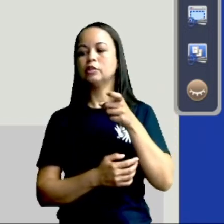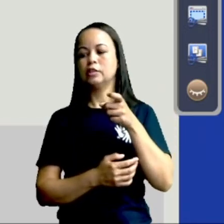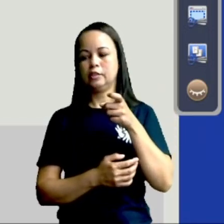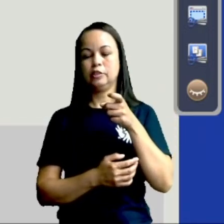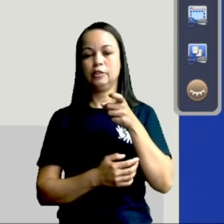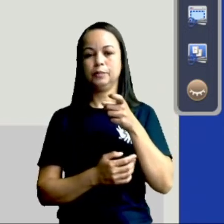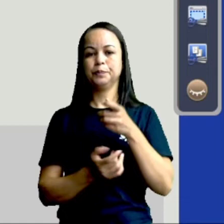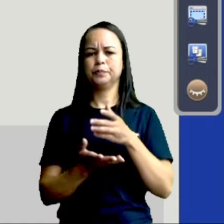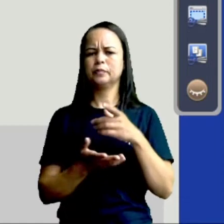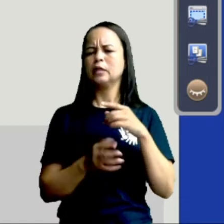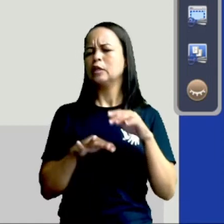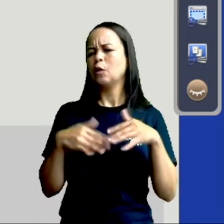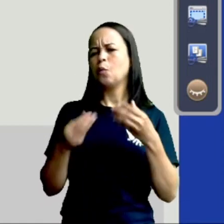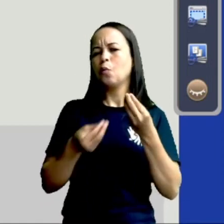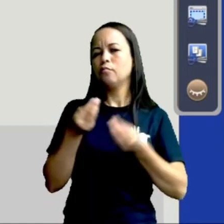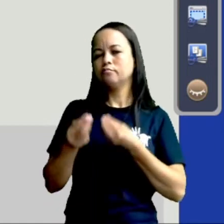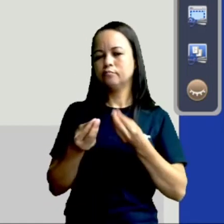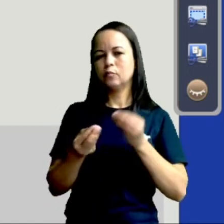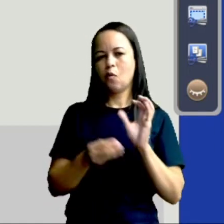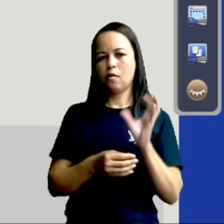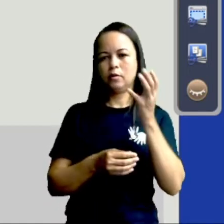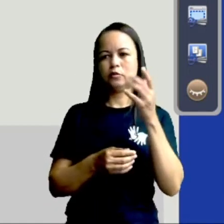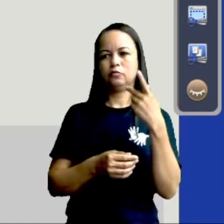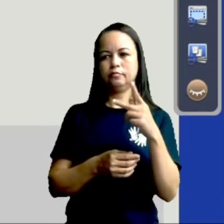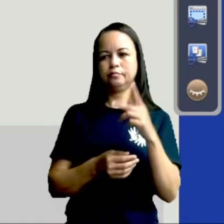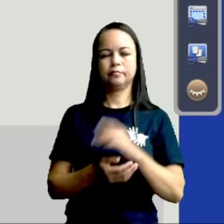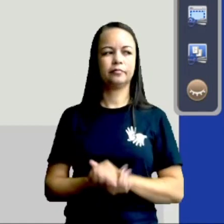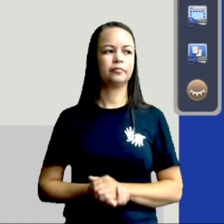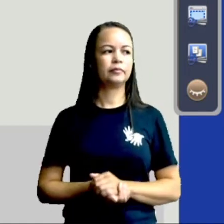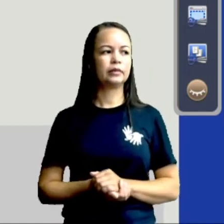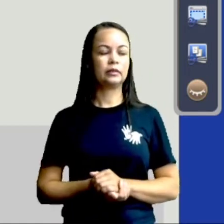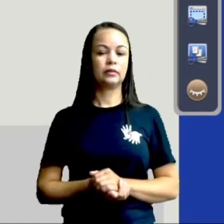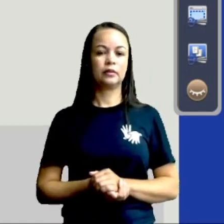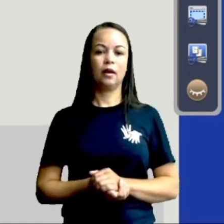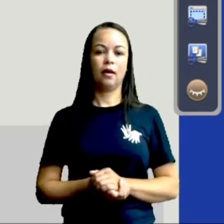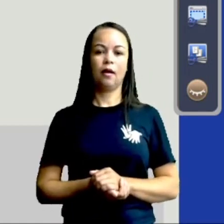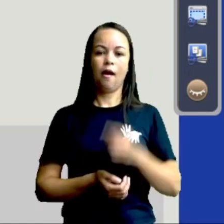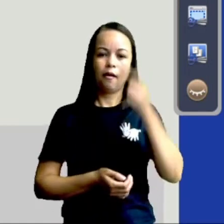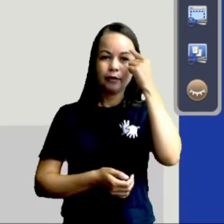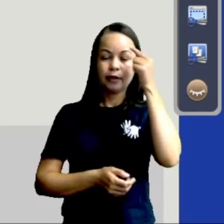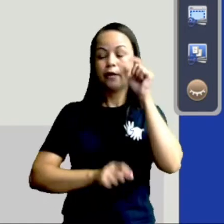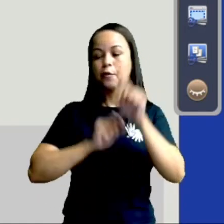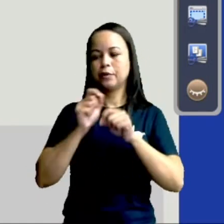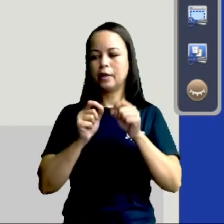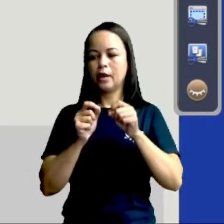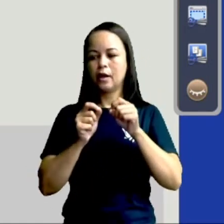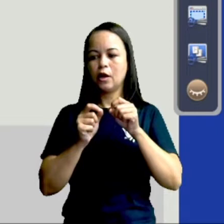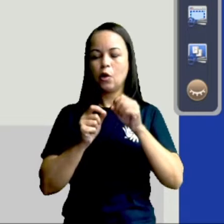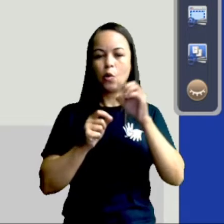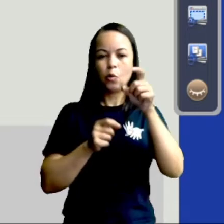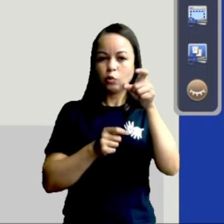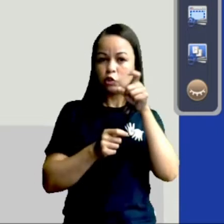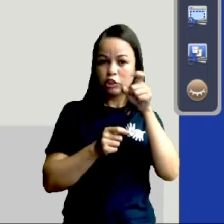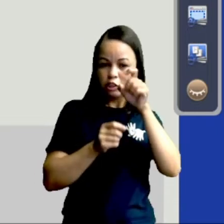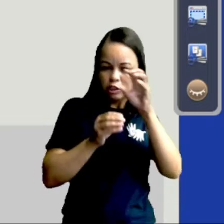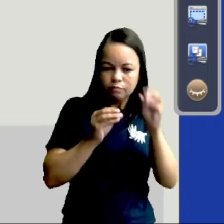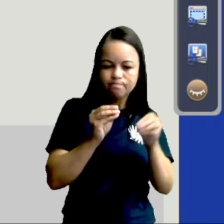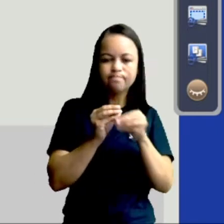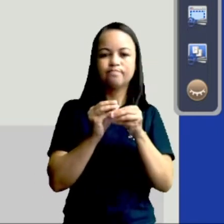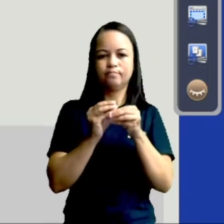x. Como é que a gente faz nesse caso? Então, gente, a ideia é isola o x. Não tem x nas duas